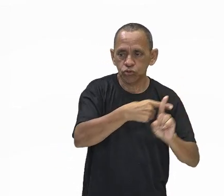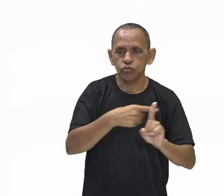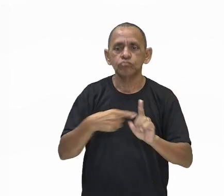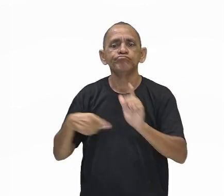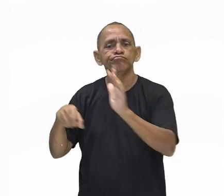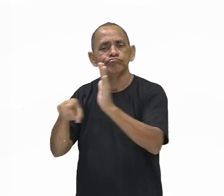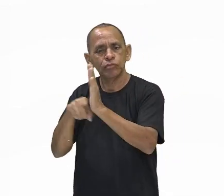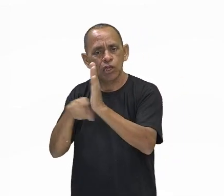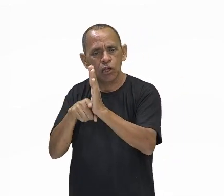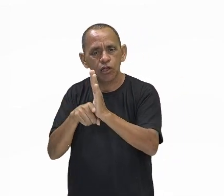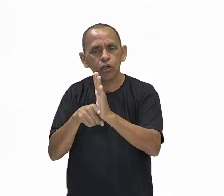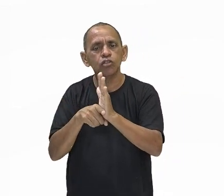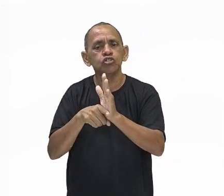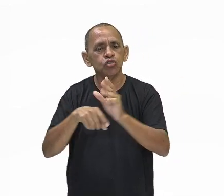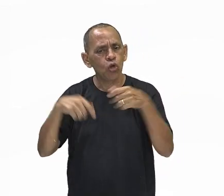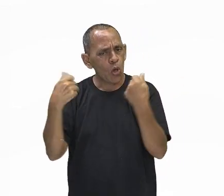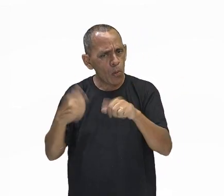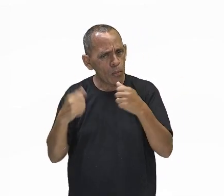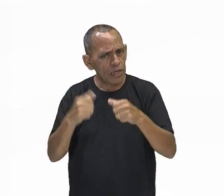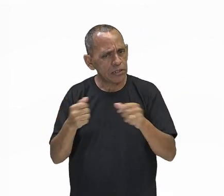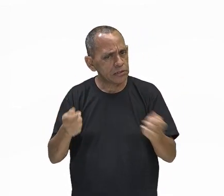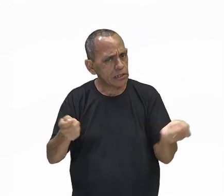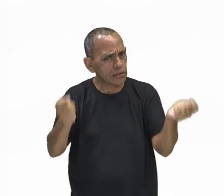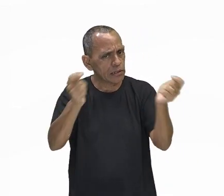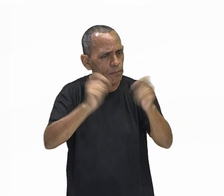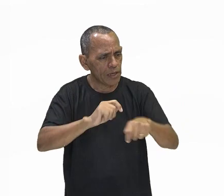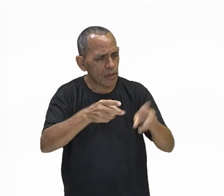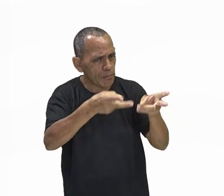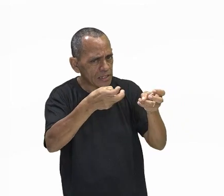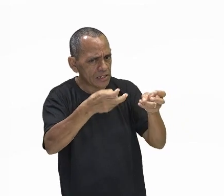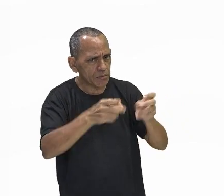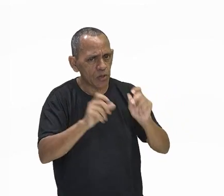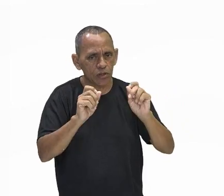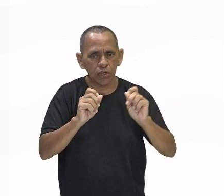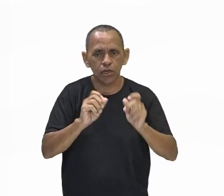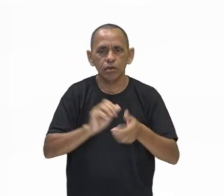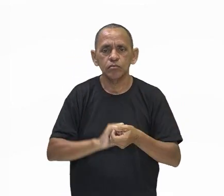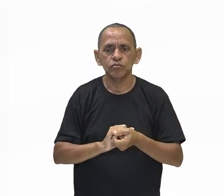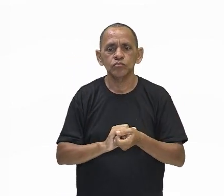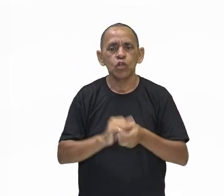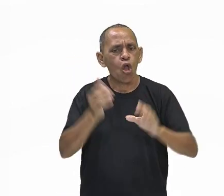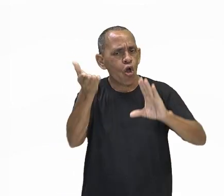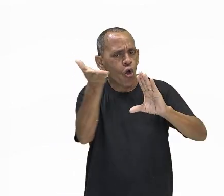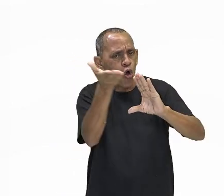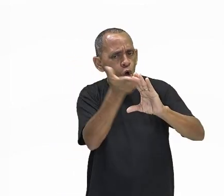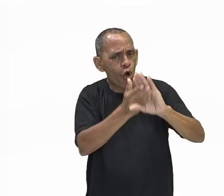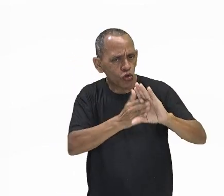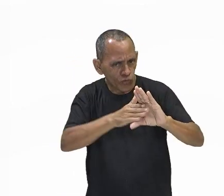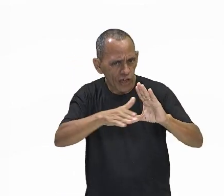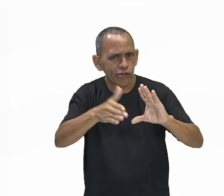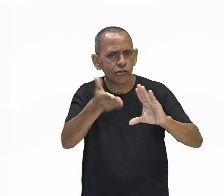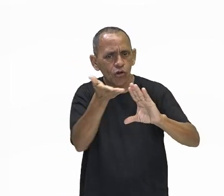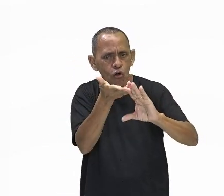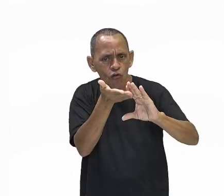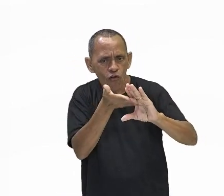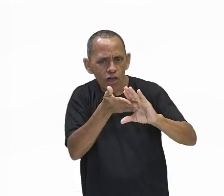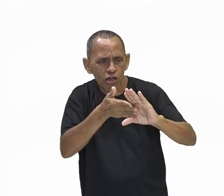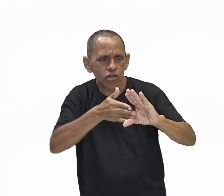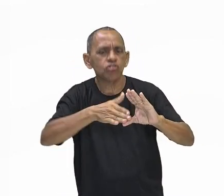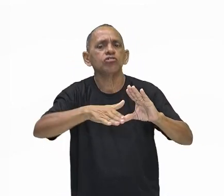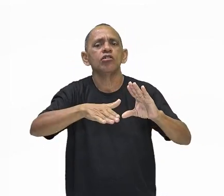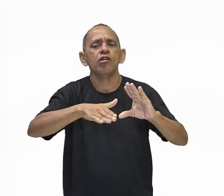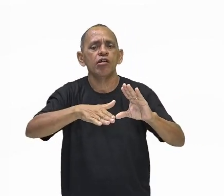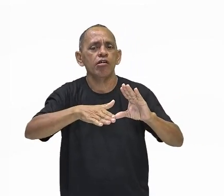levar em consideração esse sinal. Se for uma lente convergente, você vai utilizar o sinal de mais na frente ali da